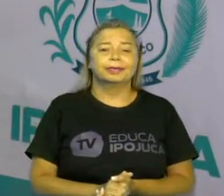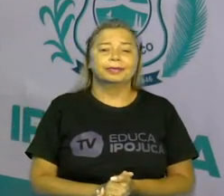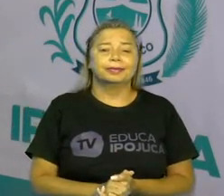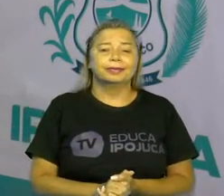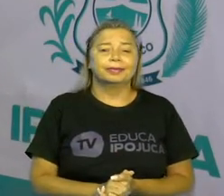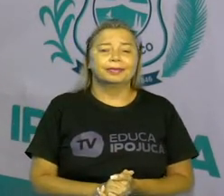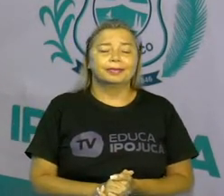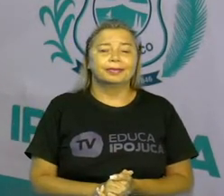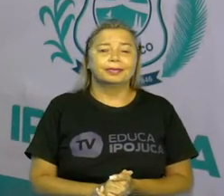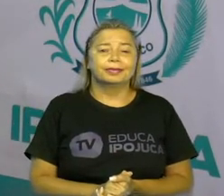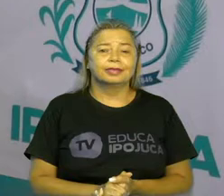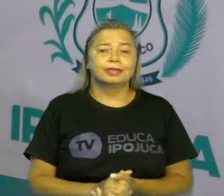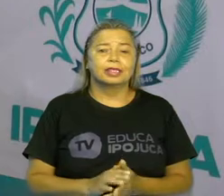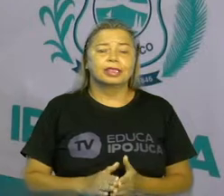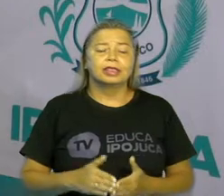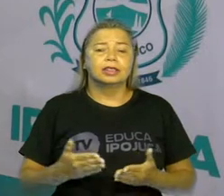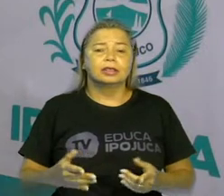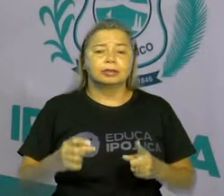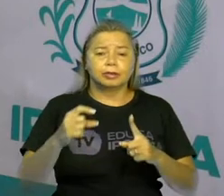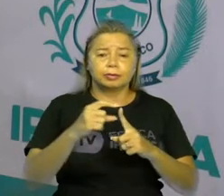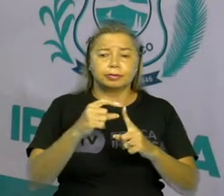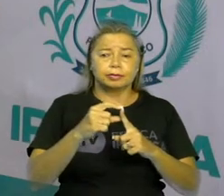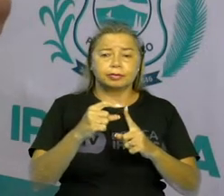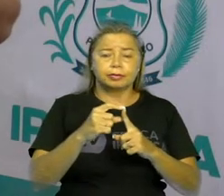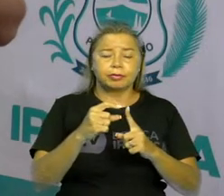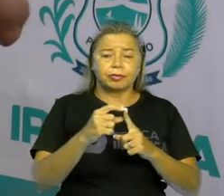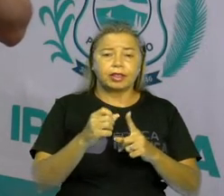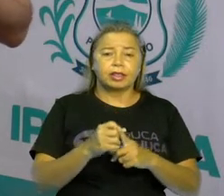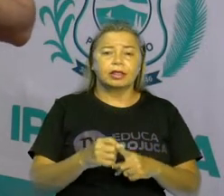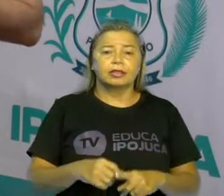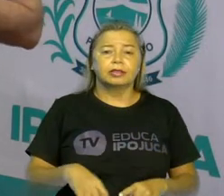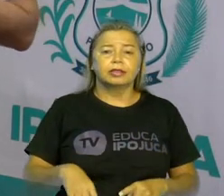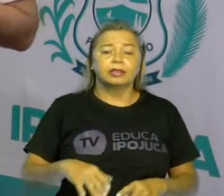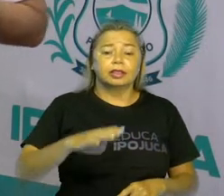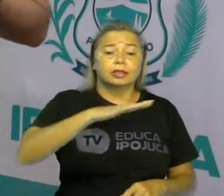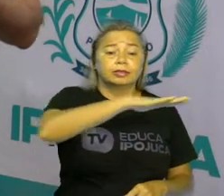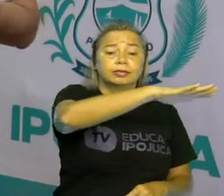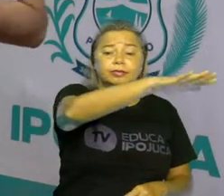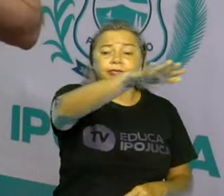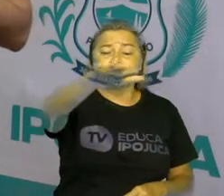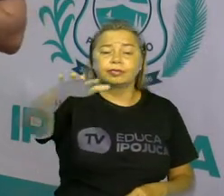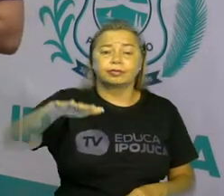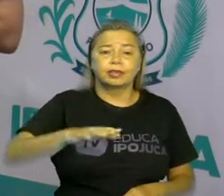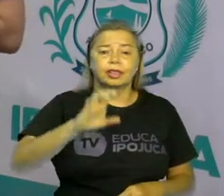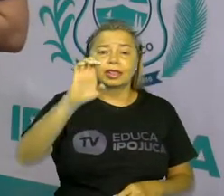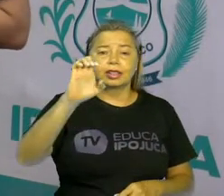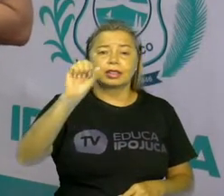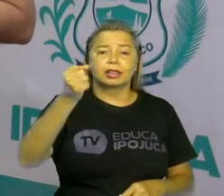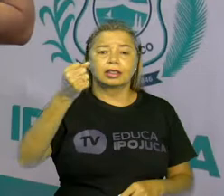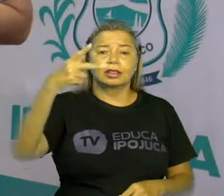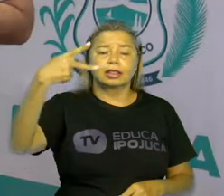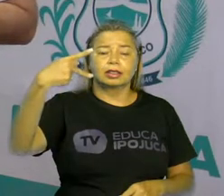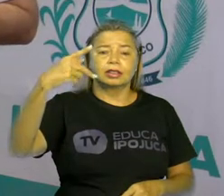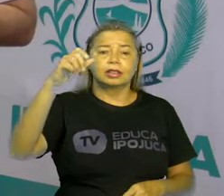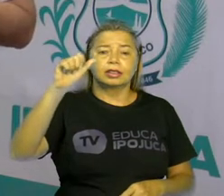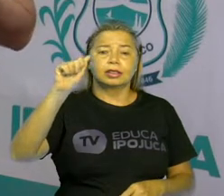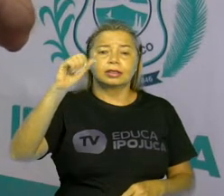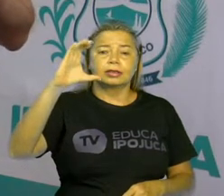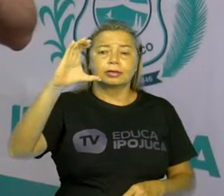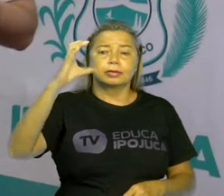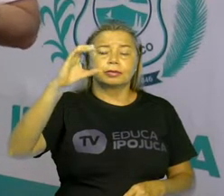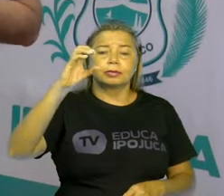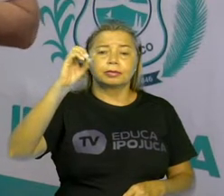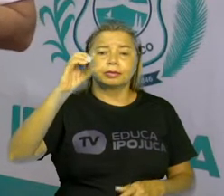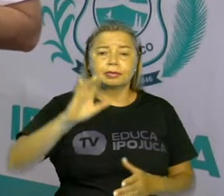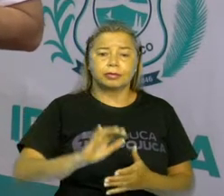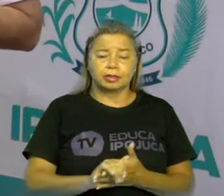Bom, a palavra espaço, crianças, ela pode ter muitos significados. Como assim?